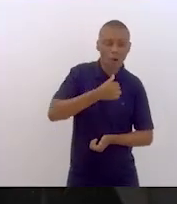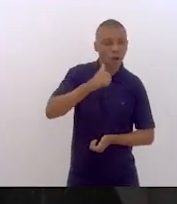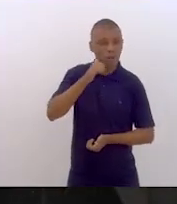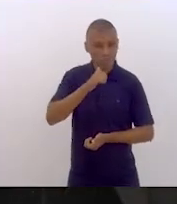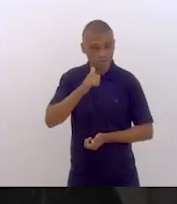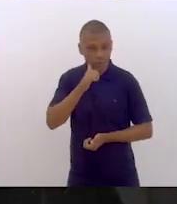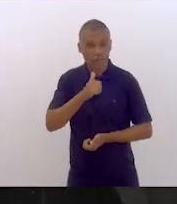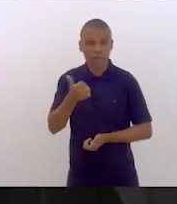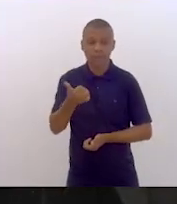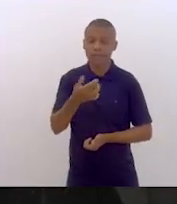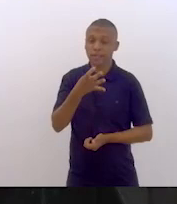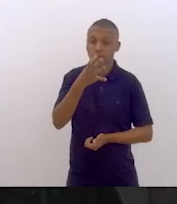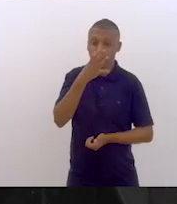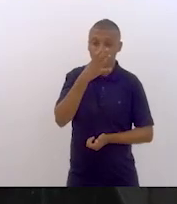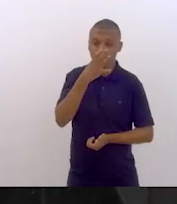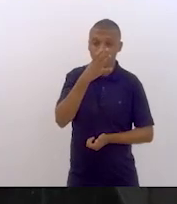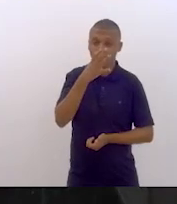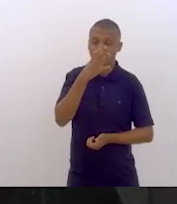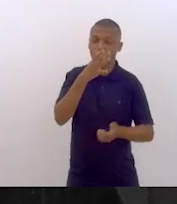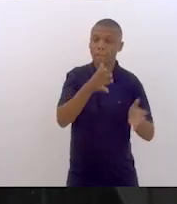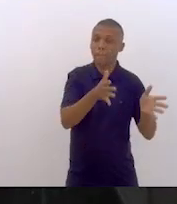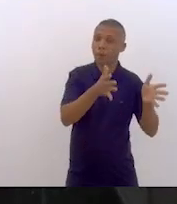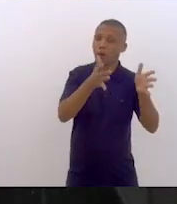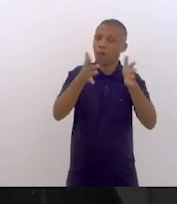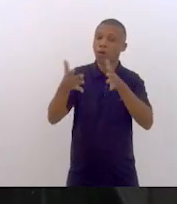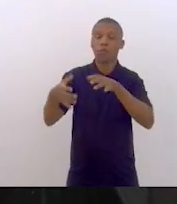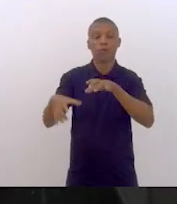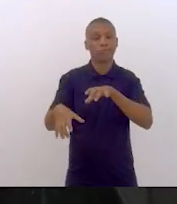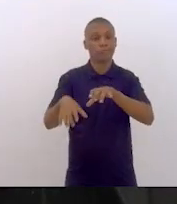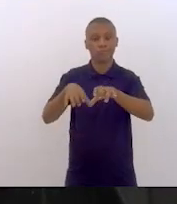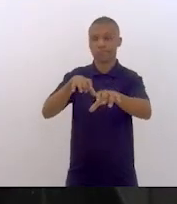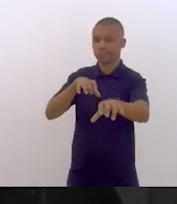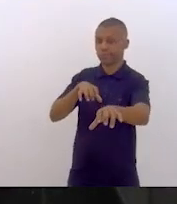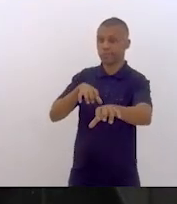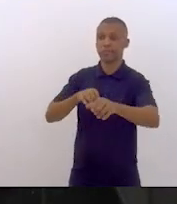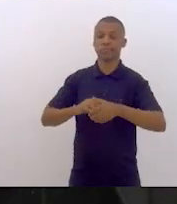que nos assistem de forma remota